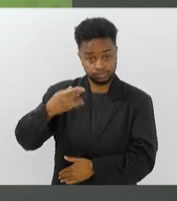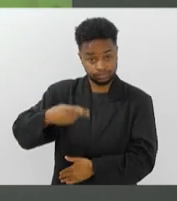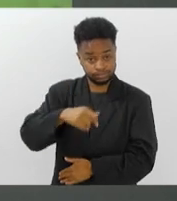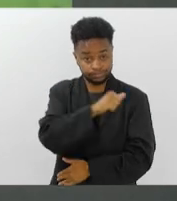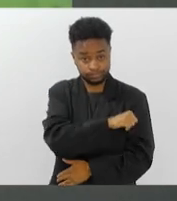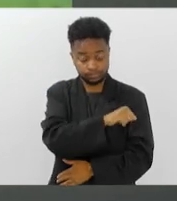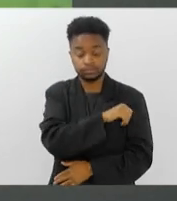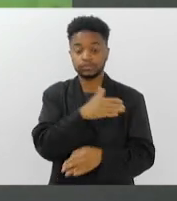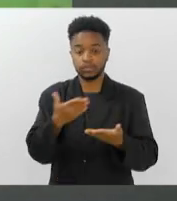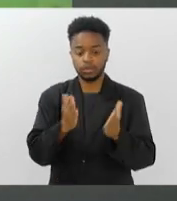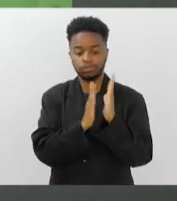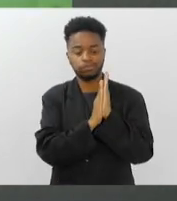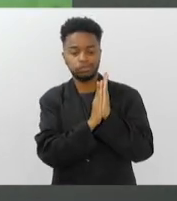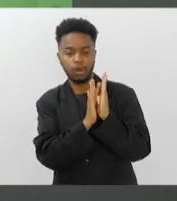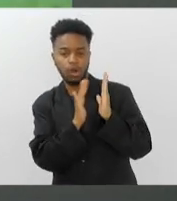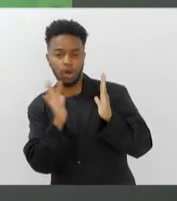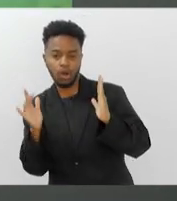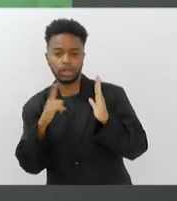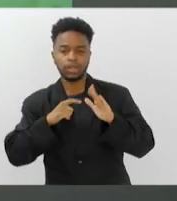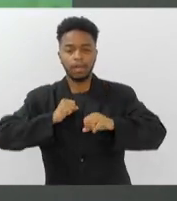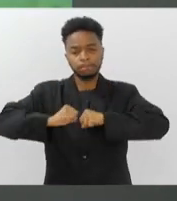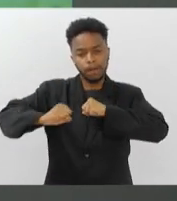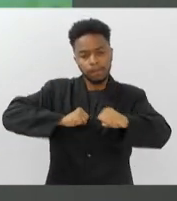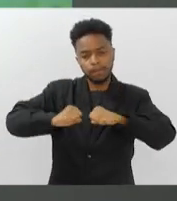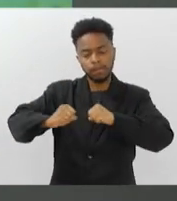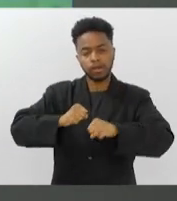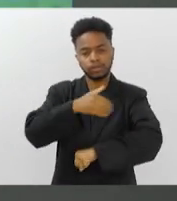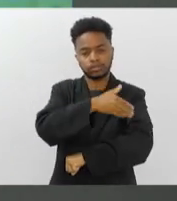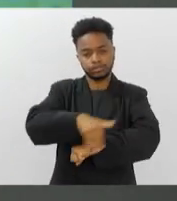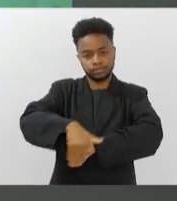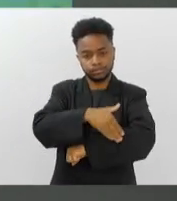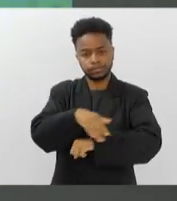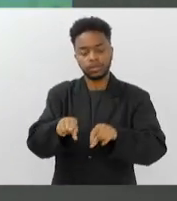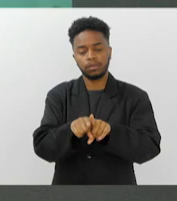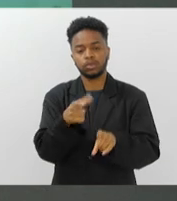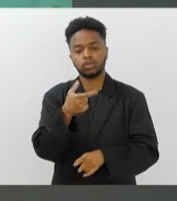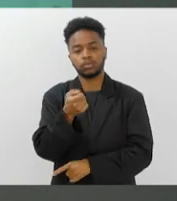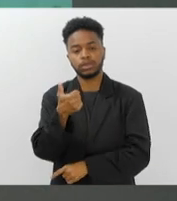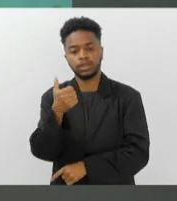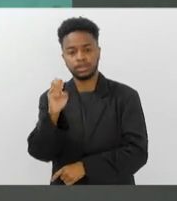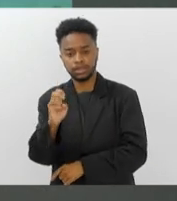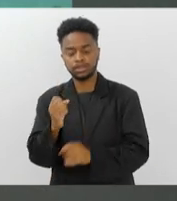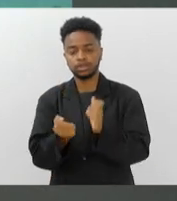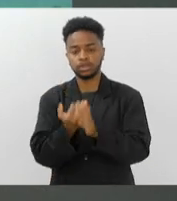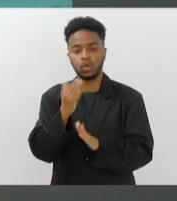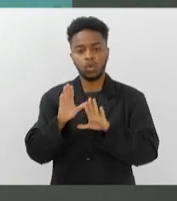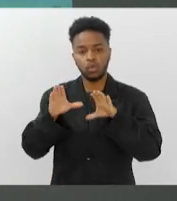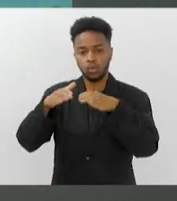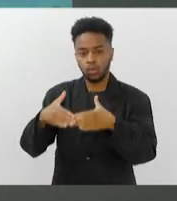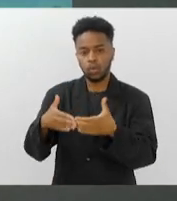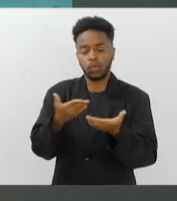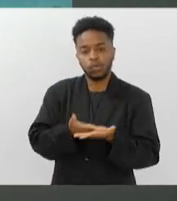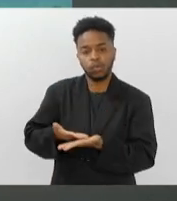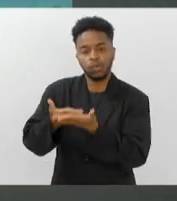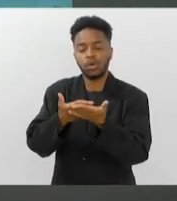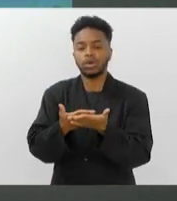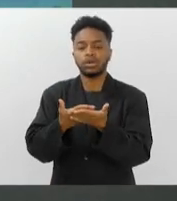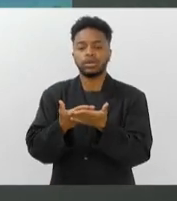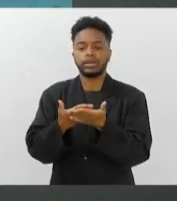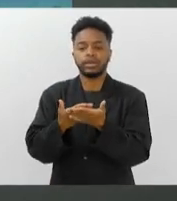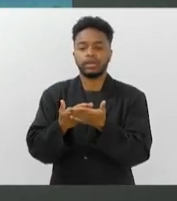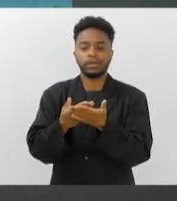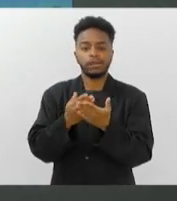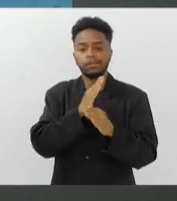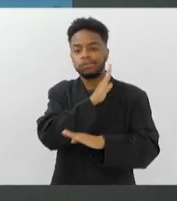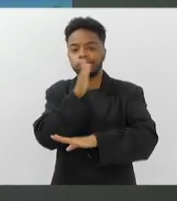pontuando isso e fazendo um movimento nas ruas né em 2015 a criação da frente parlamentar de prevenção e combate à tuberculose na Câmara